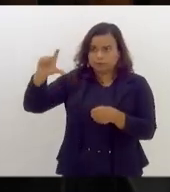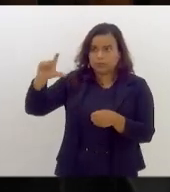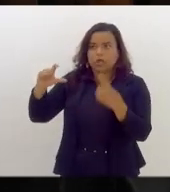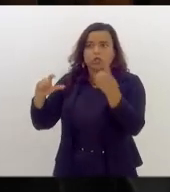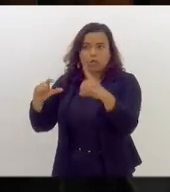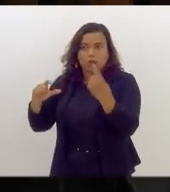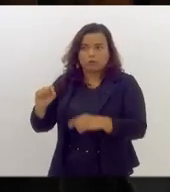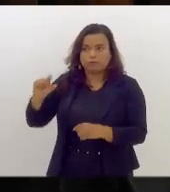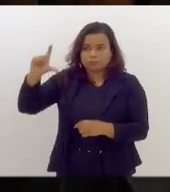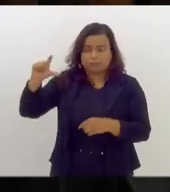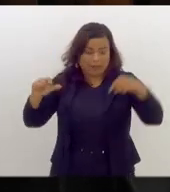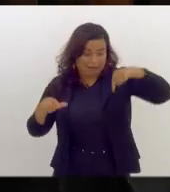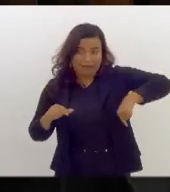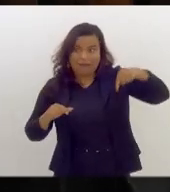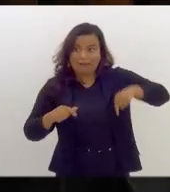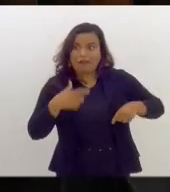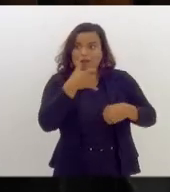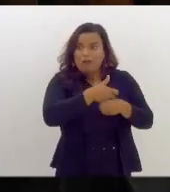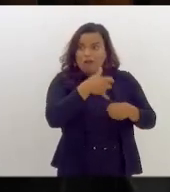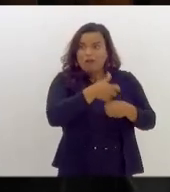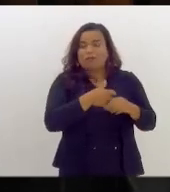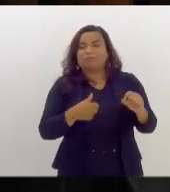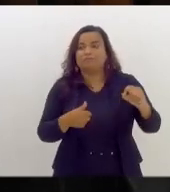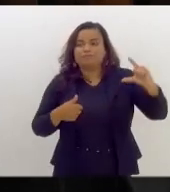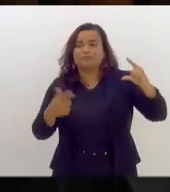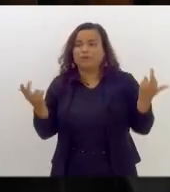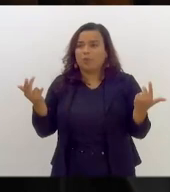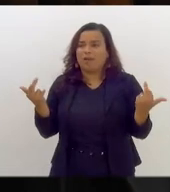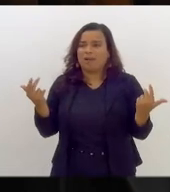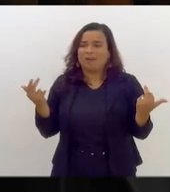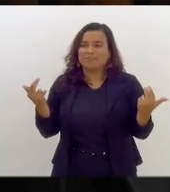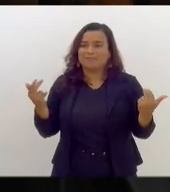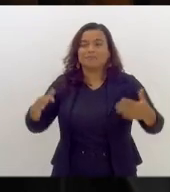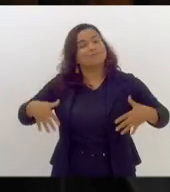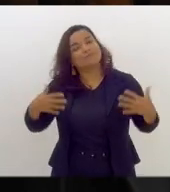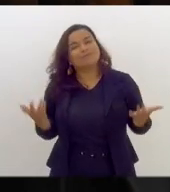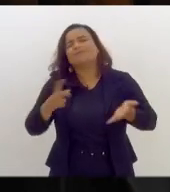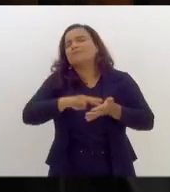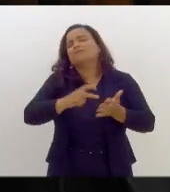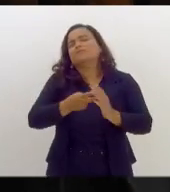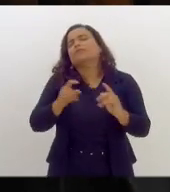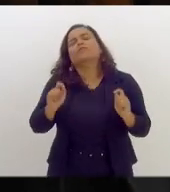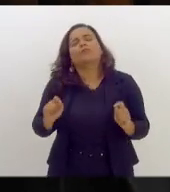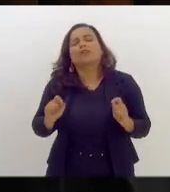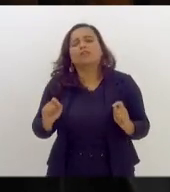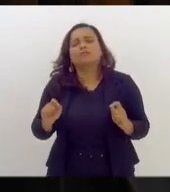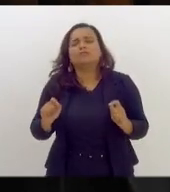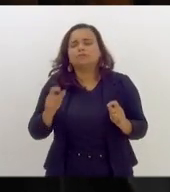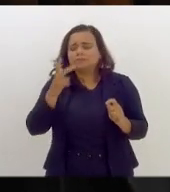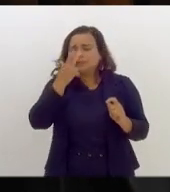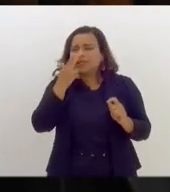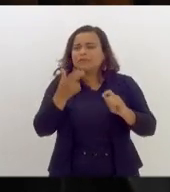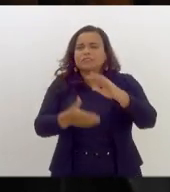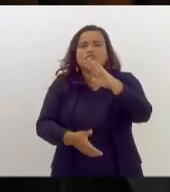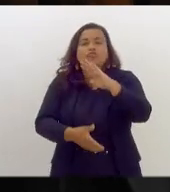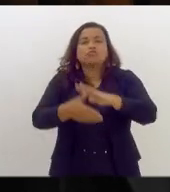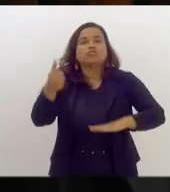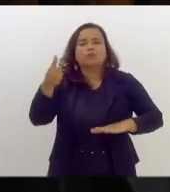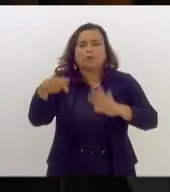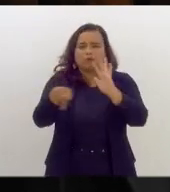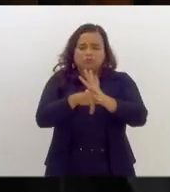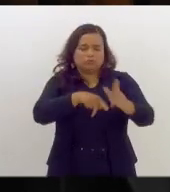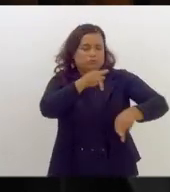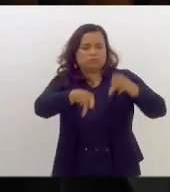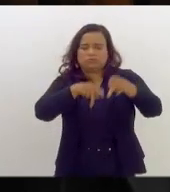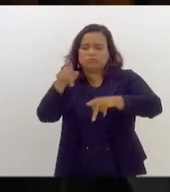combustível subir aqui na mesma proporção quer dizer tirou de toda a população